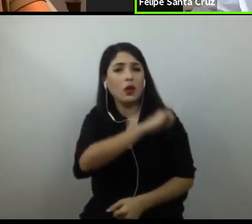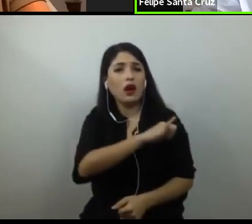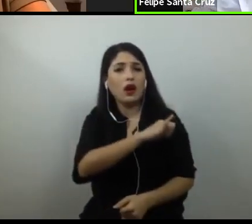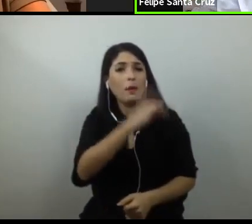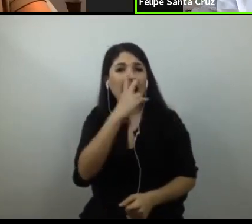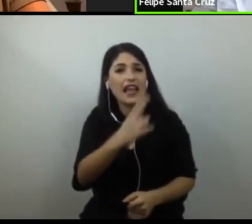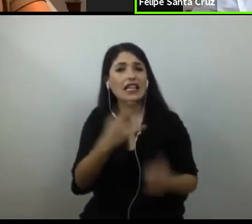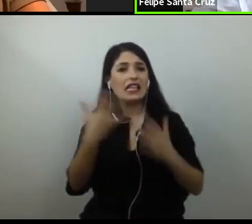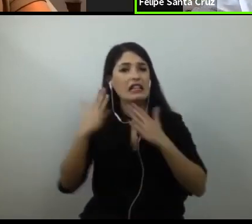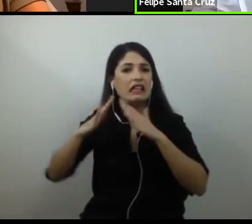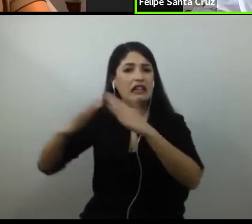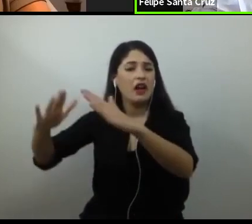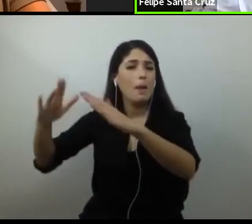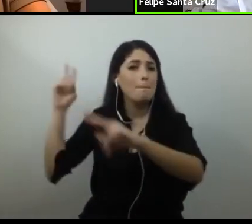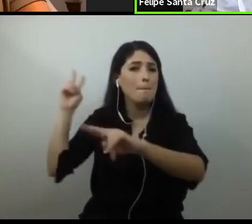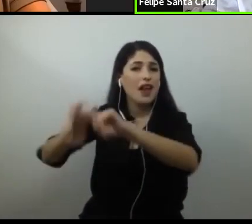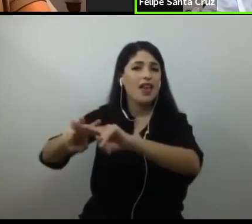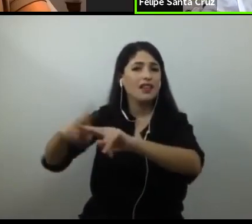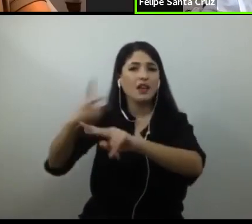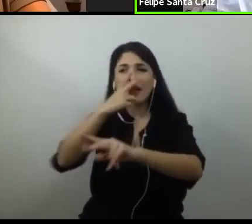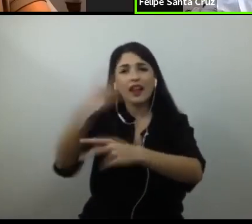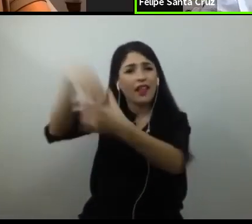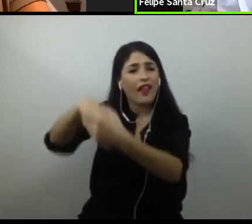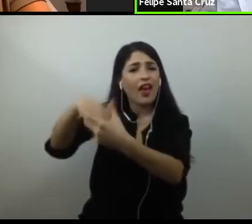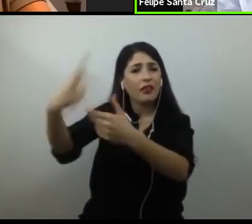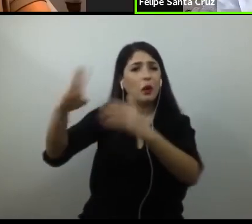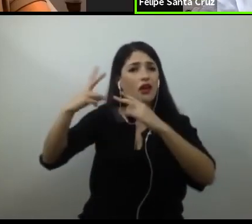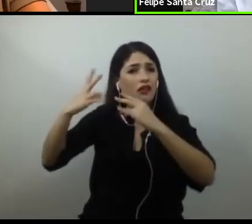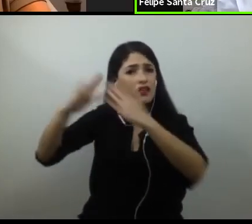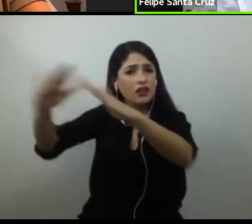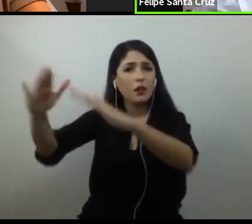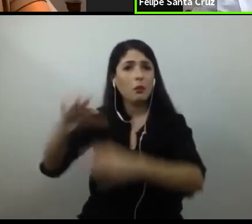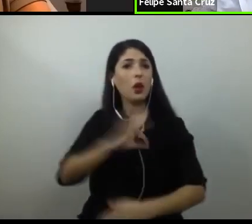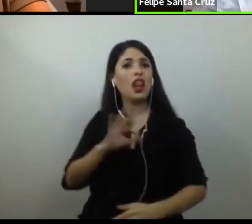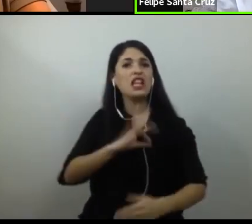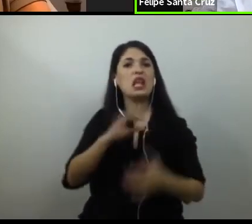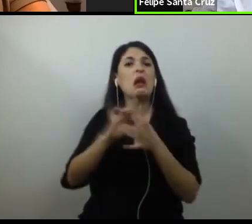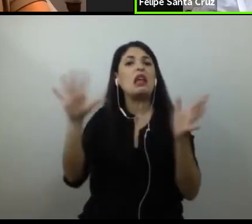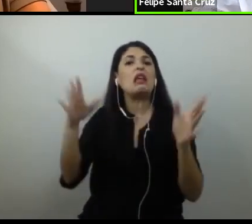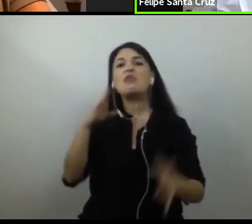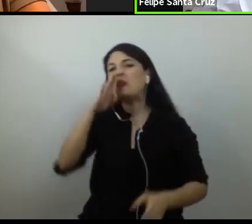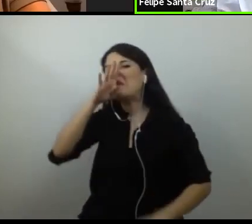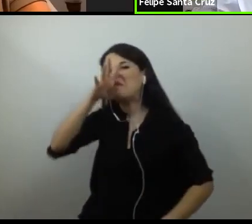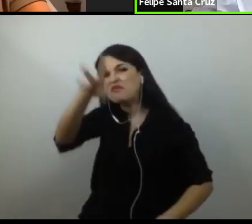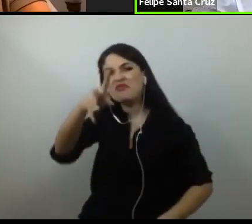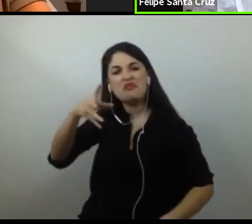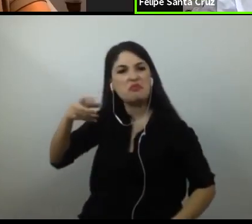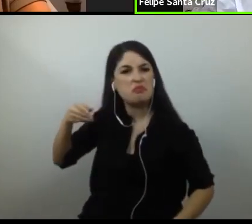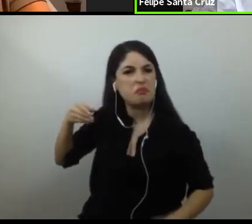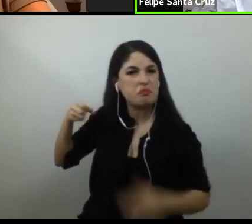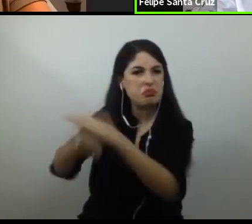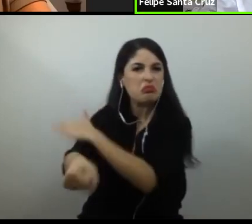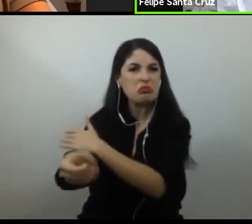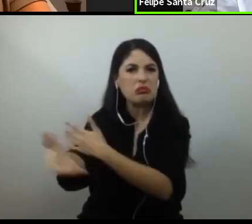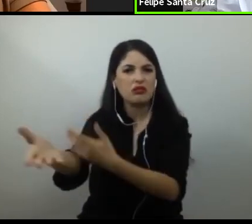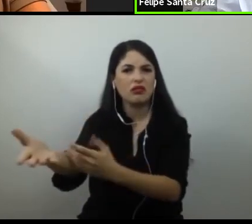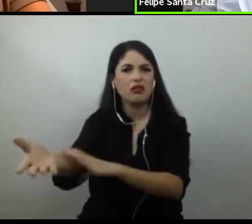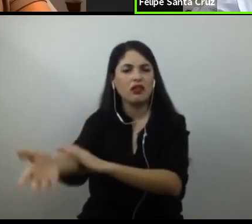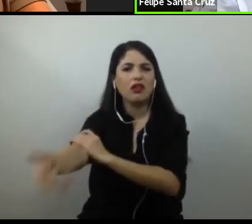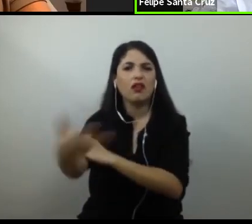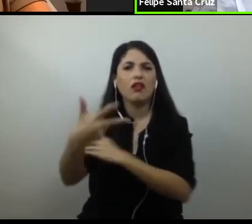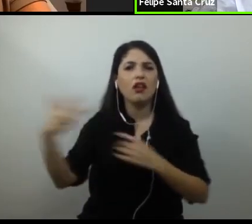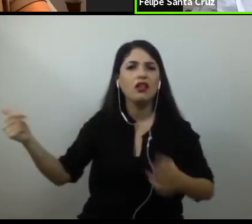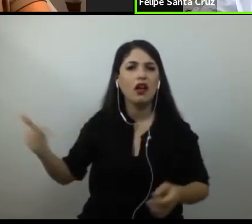comunidade carente, a casa é invadida pela polícia na hora que quiser, o filho morre embaixo de